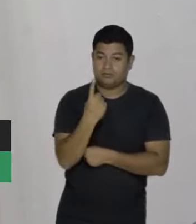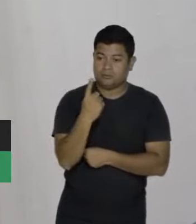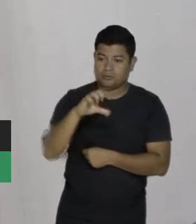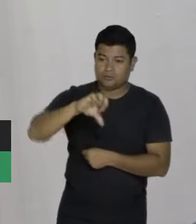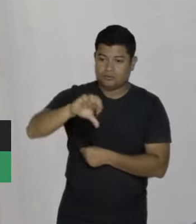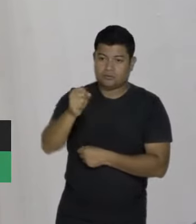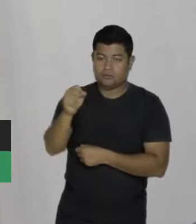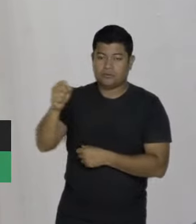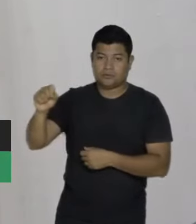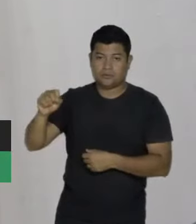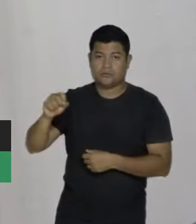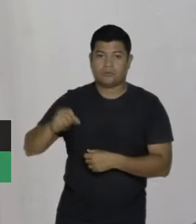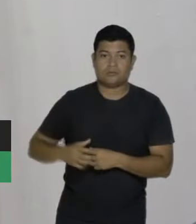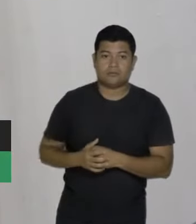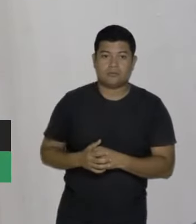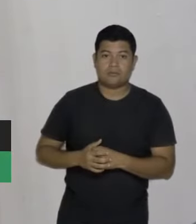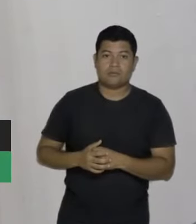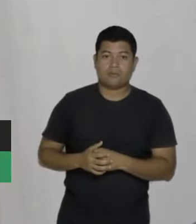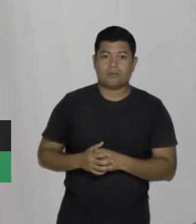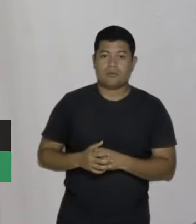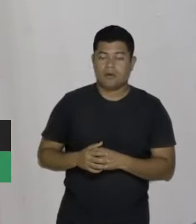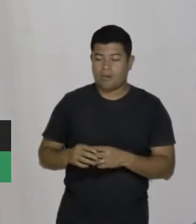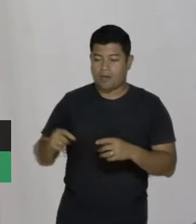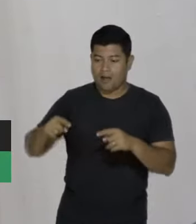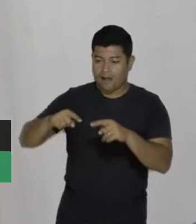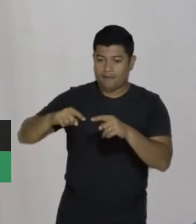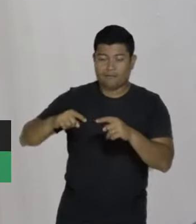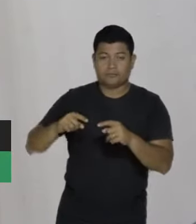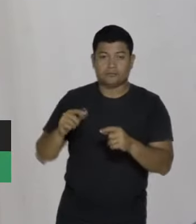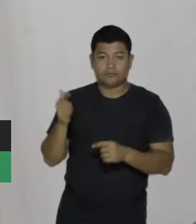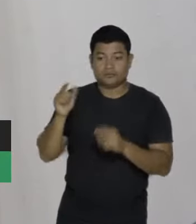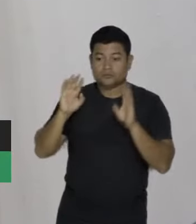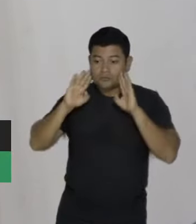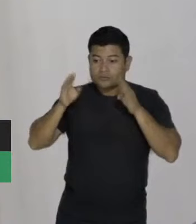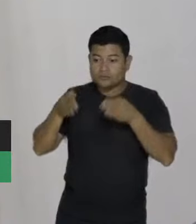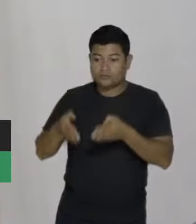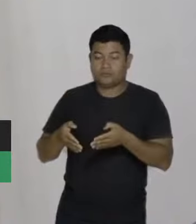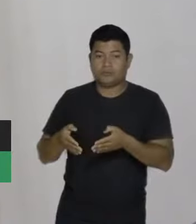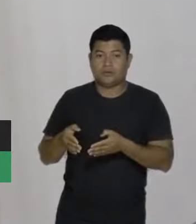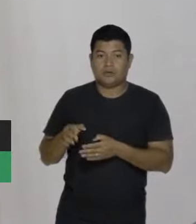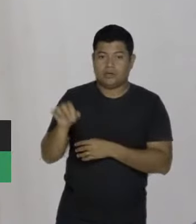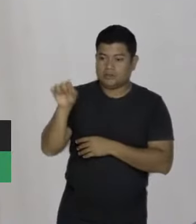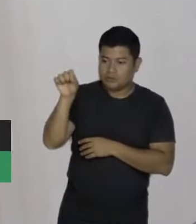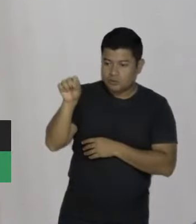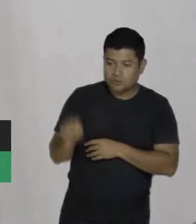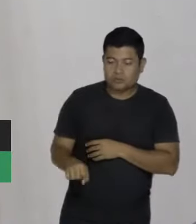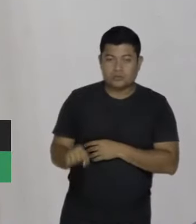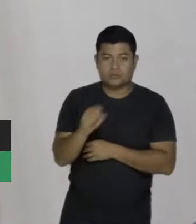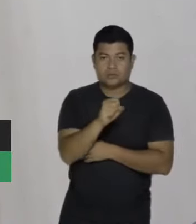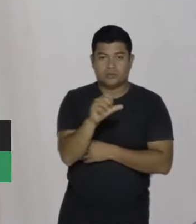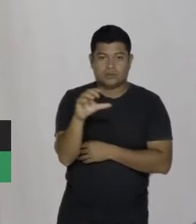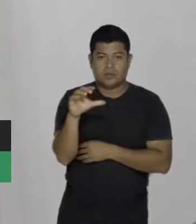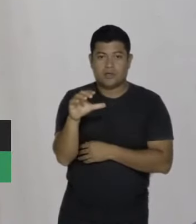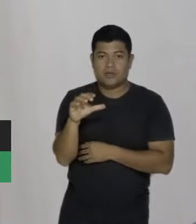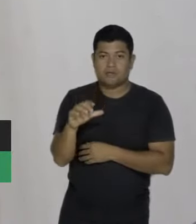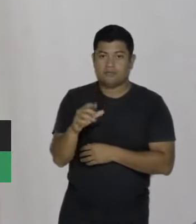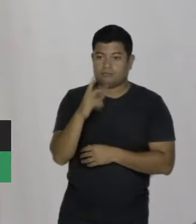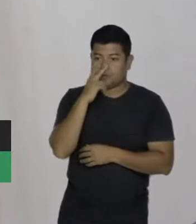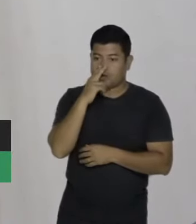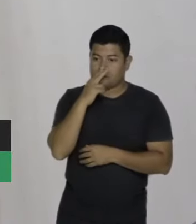geográfica referencial para fins de agricultura, que a região sudeste, Santa Catarina, tinha um tratamento